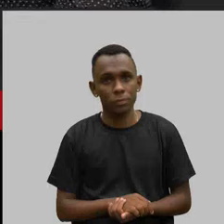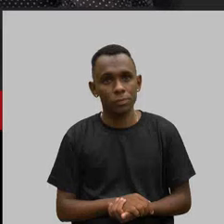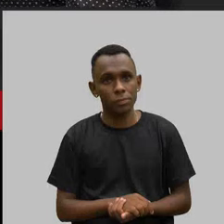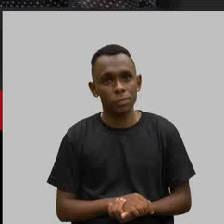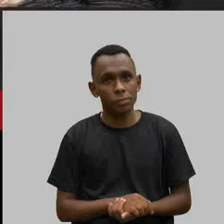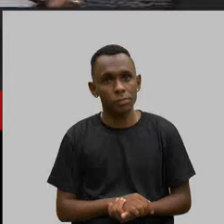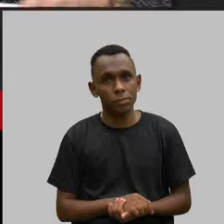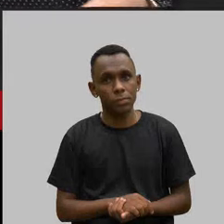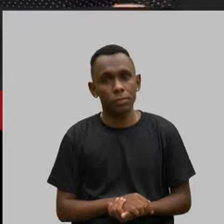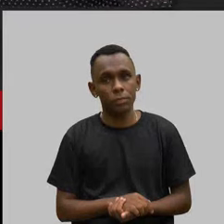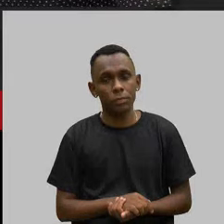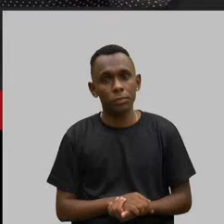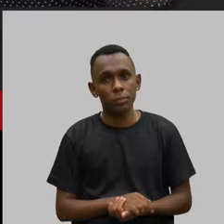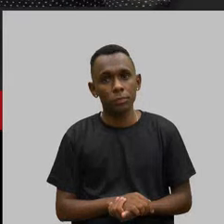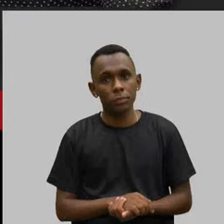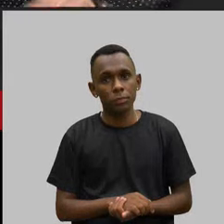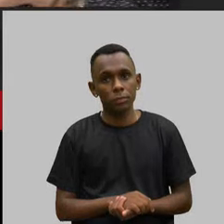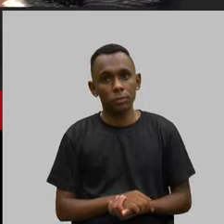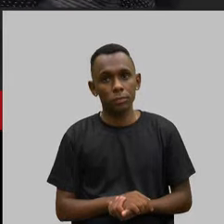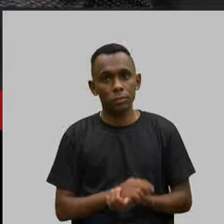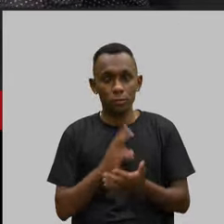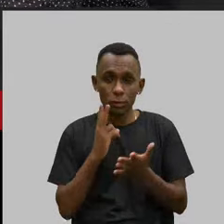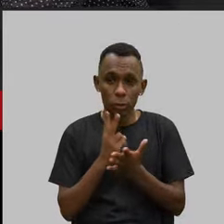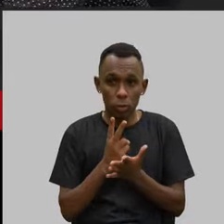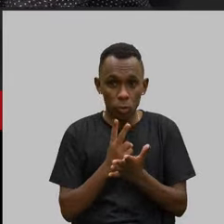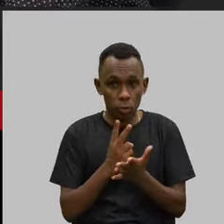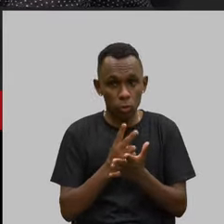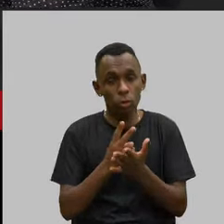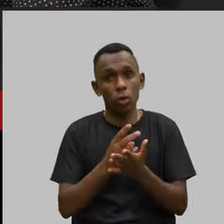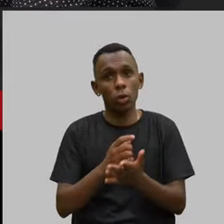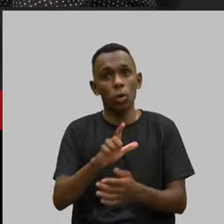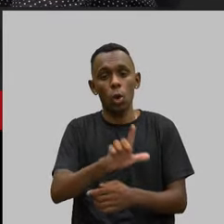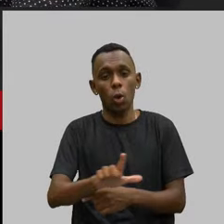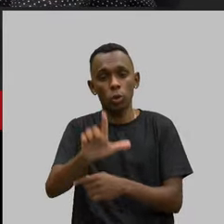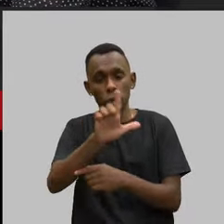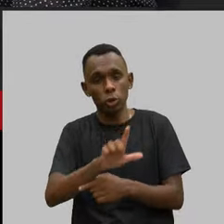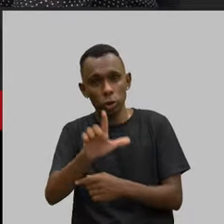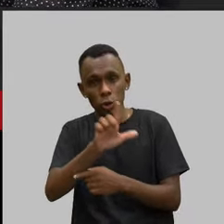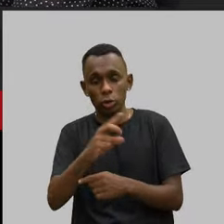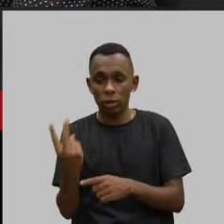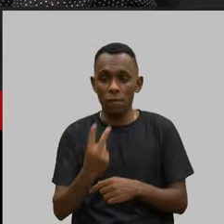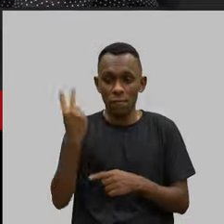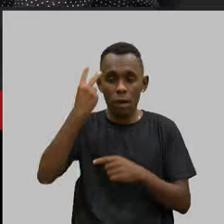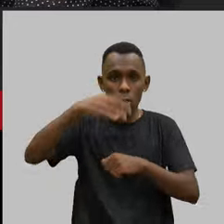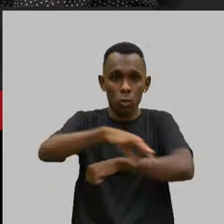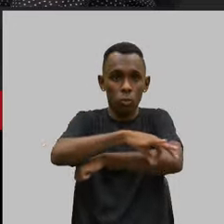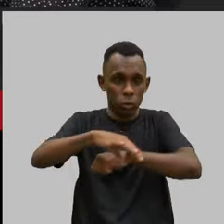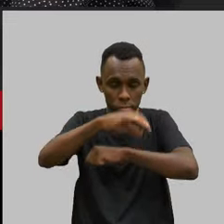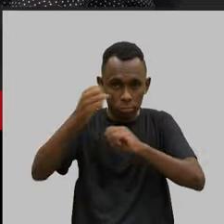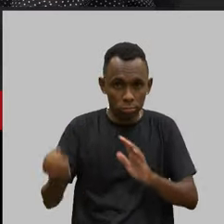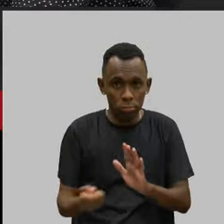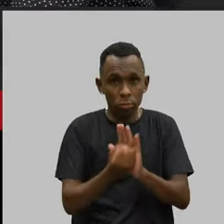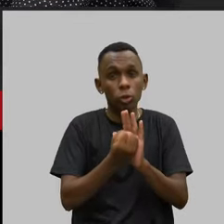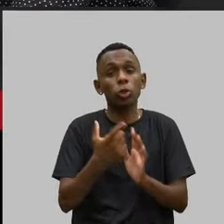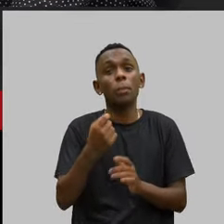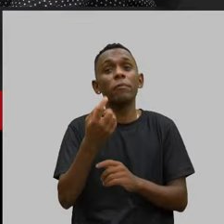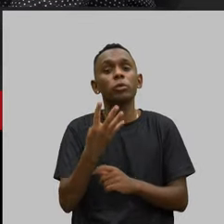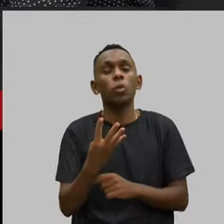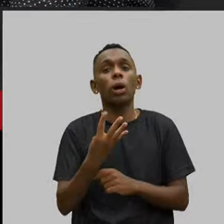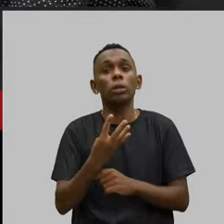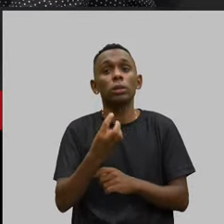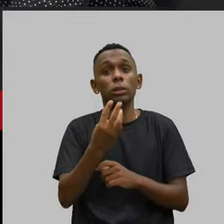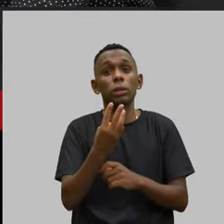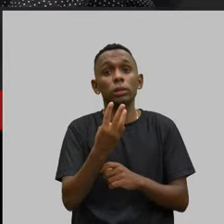recadastramento seguindo a gente tem na área de logística e patrimônio a gente teve em 2024 a realização de 32